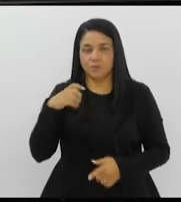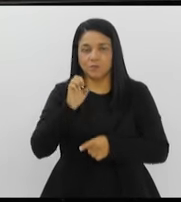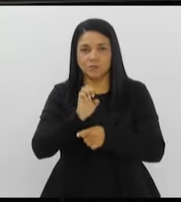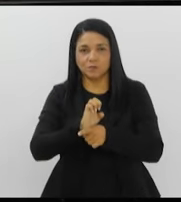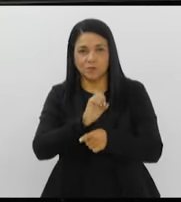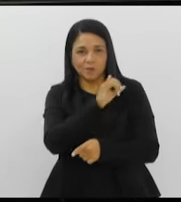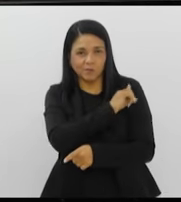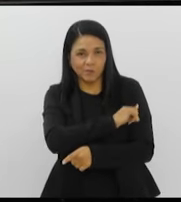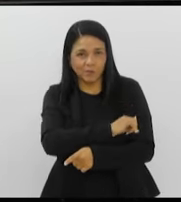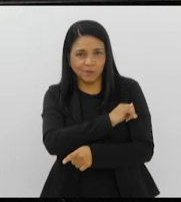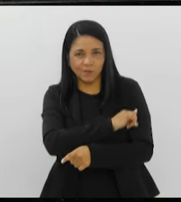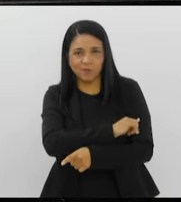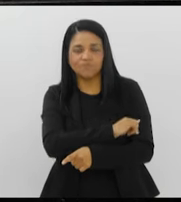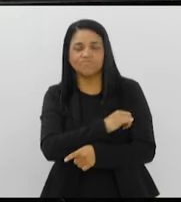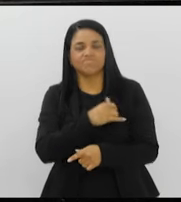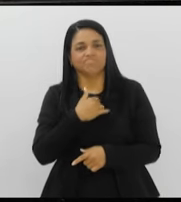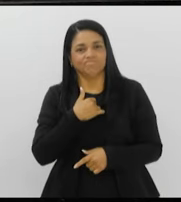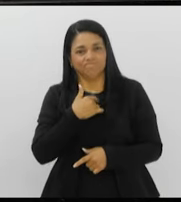do Rio de Janeiro.